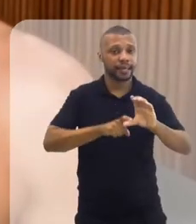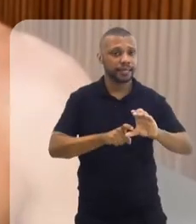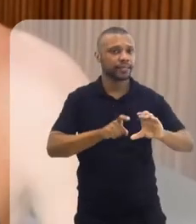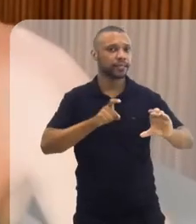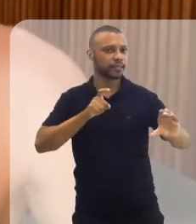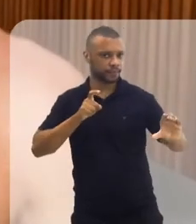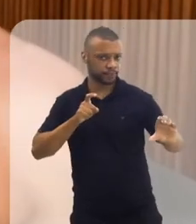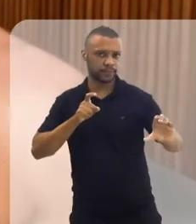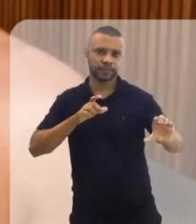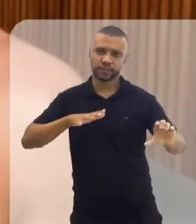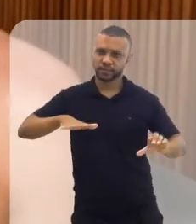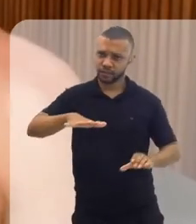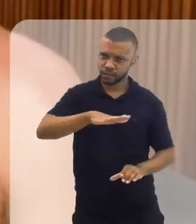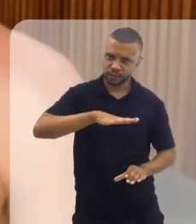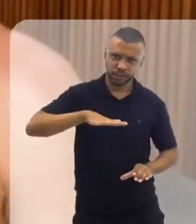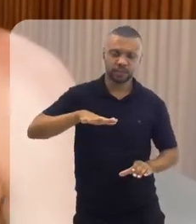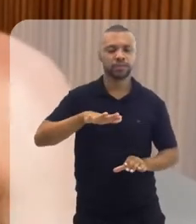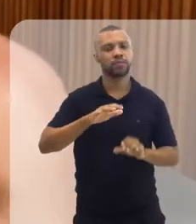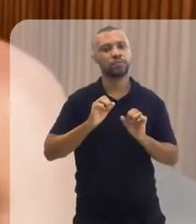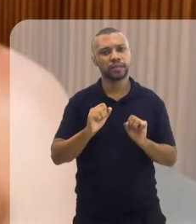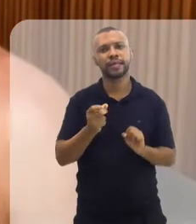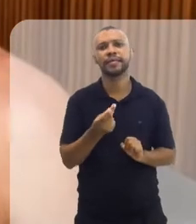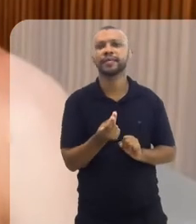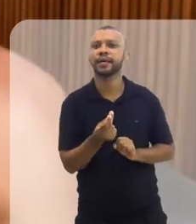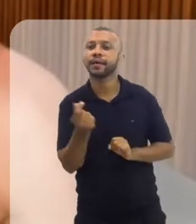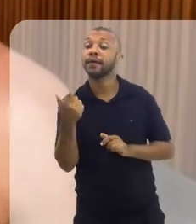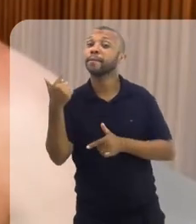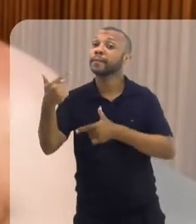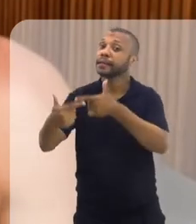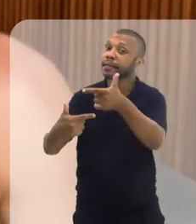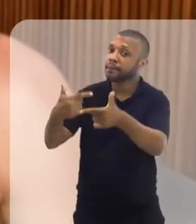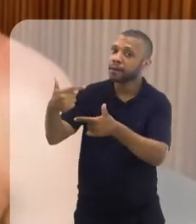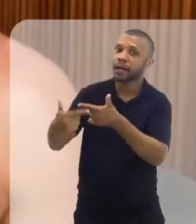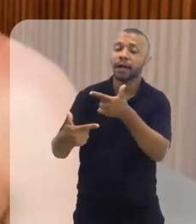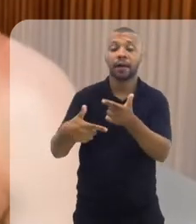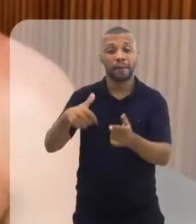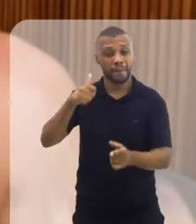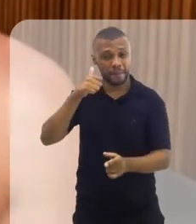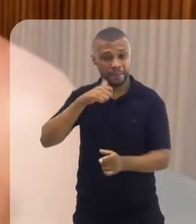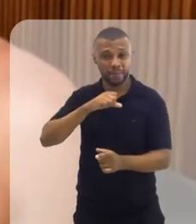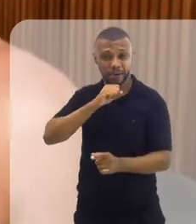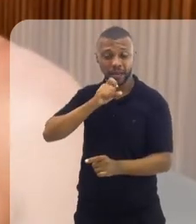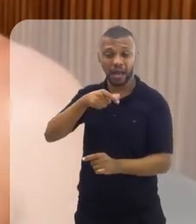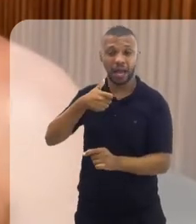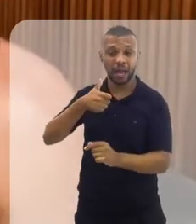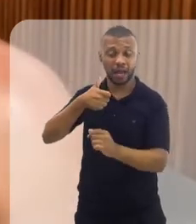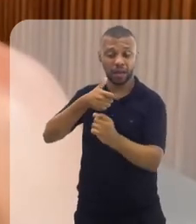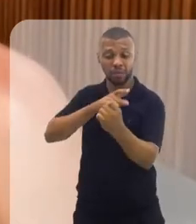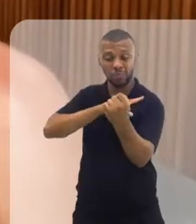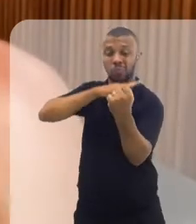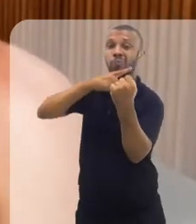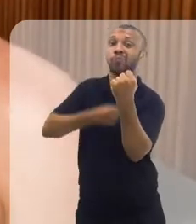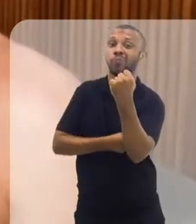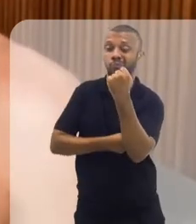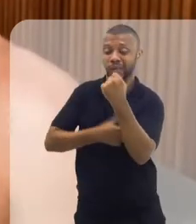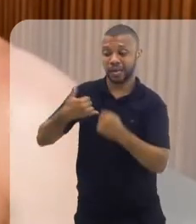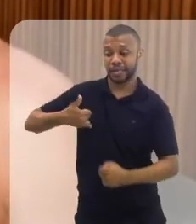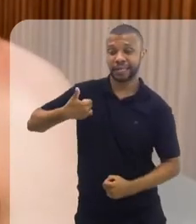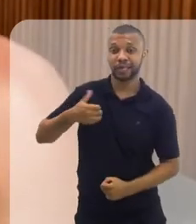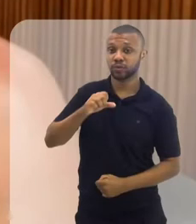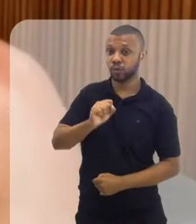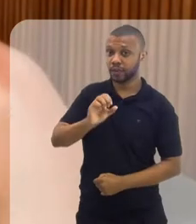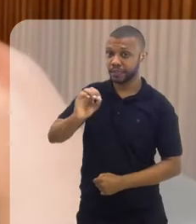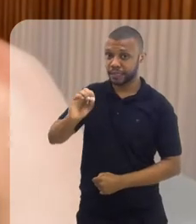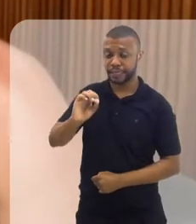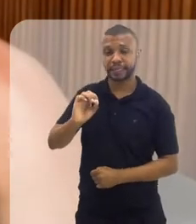essa independência de sair, trabalhar, batalhar. Minha mãe é uma mulher muito forte, que hoje, com quase